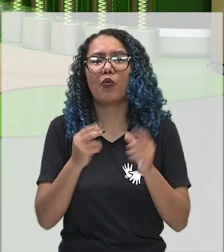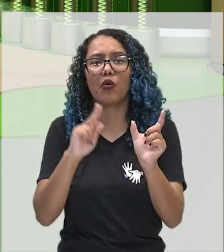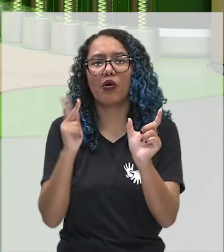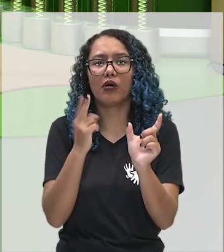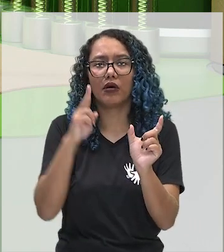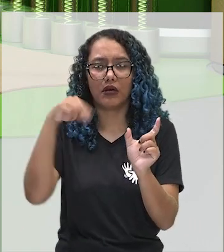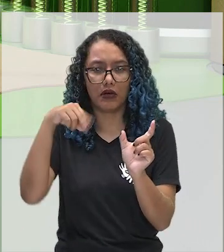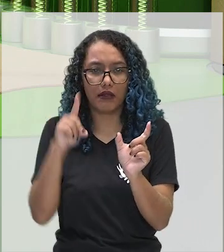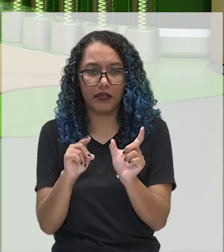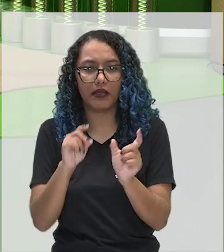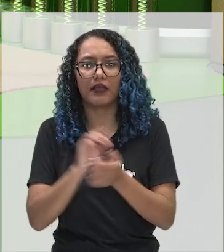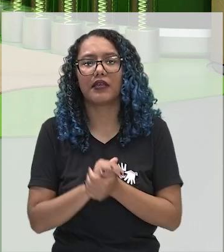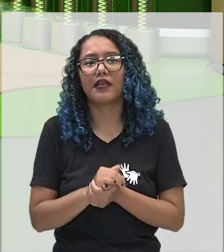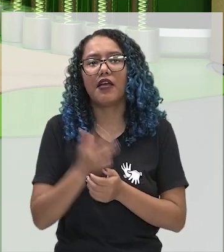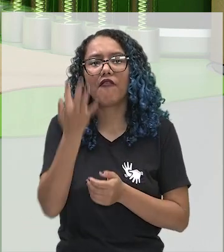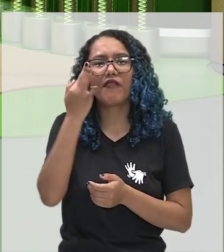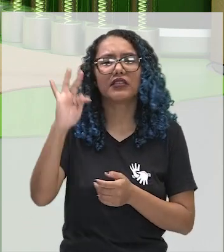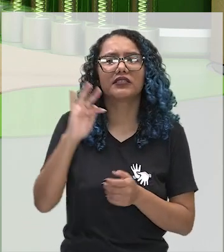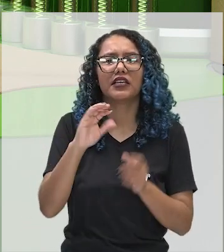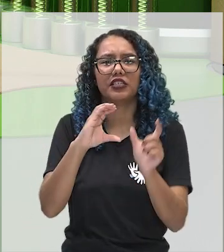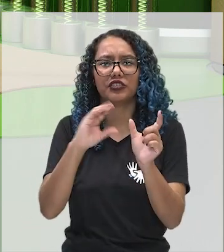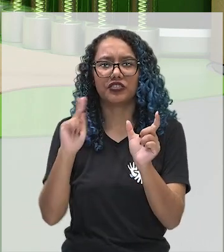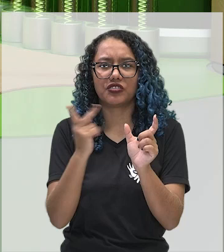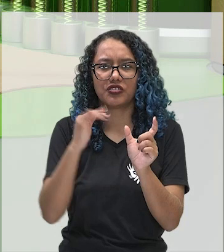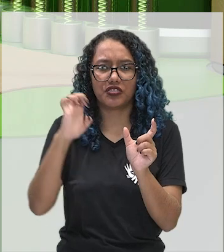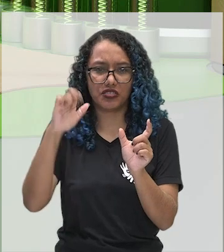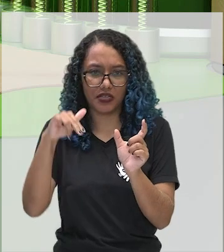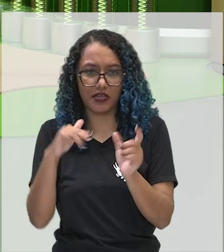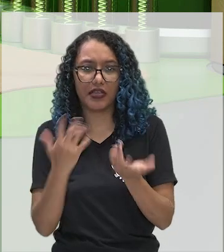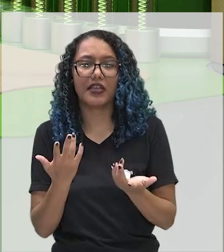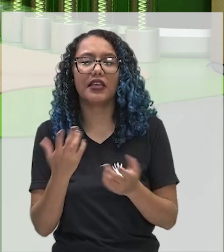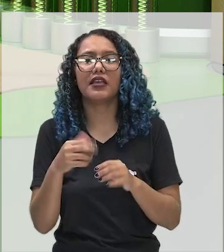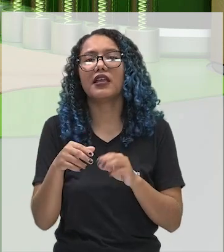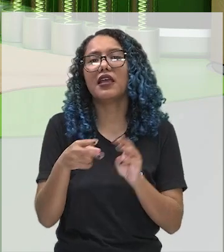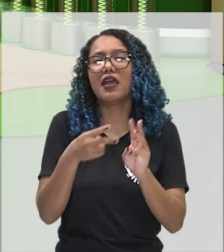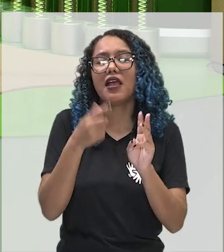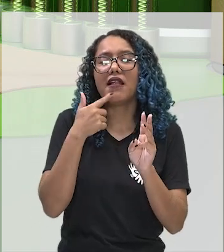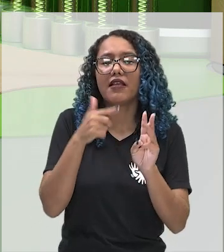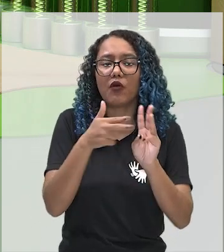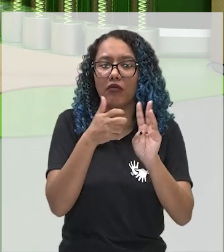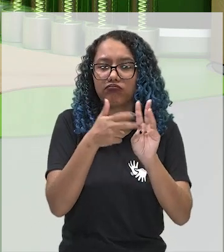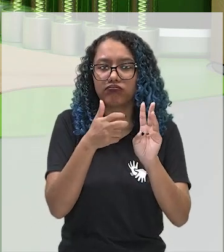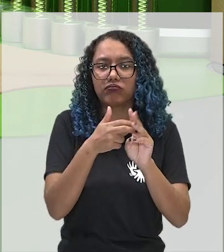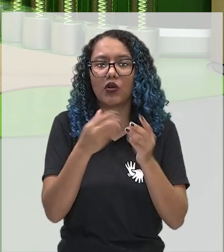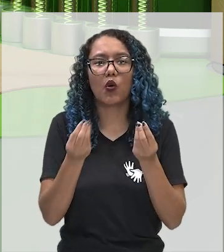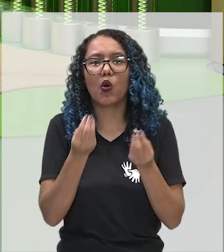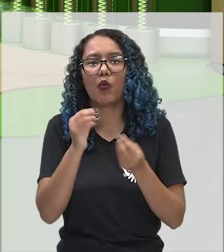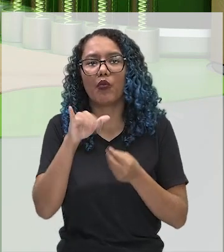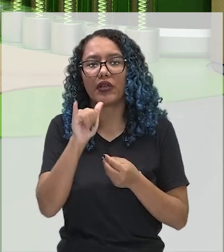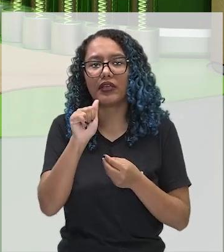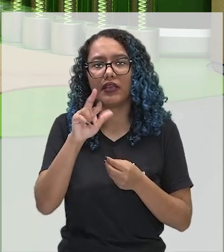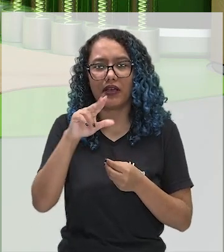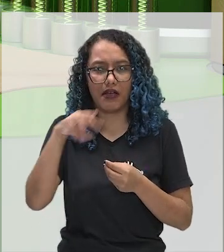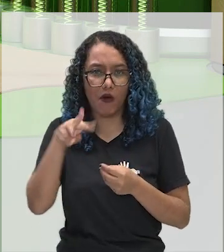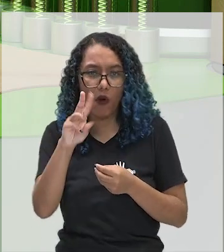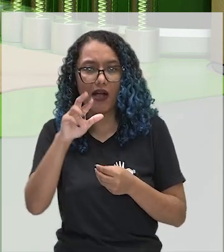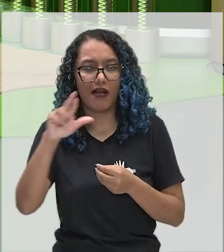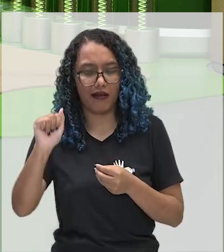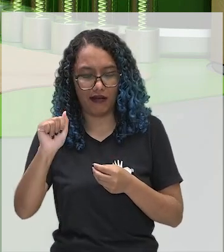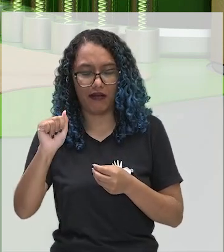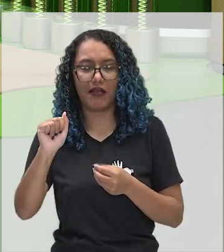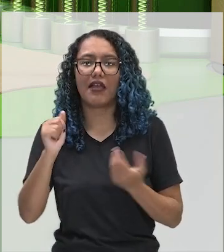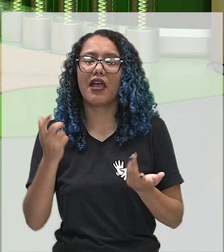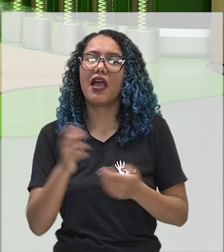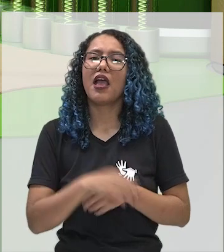alemão, chien em francês e iauara na língua tupi-guarani. Ou seja, são muitos